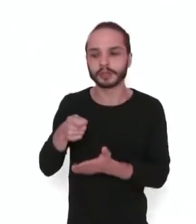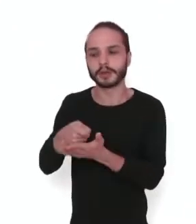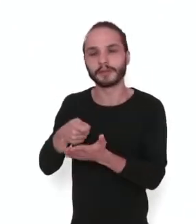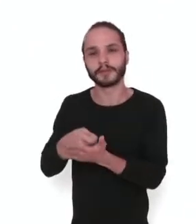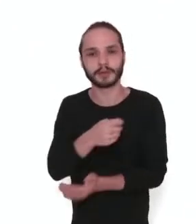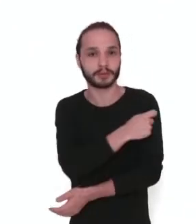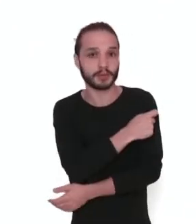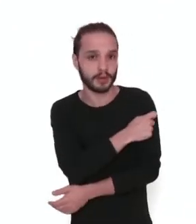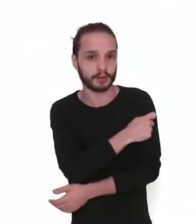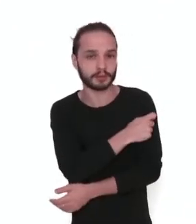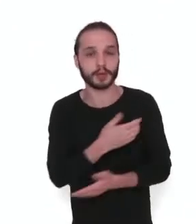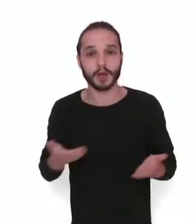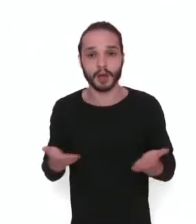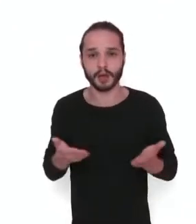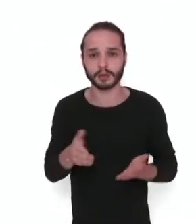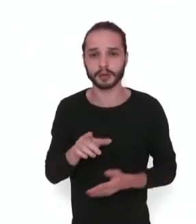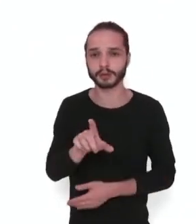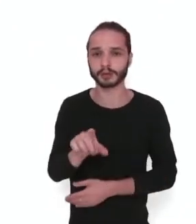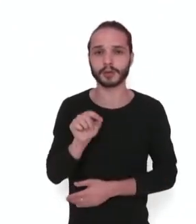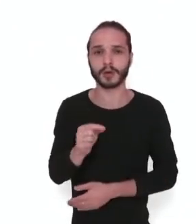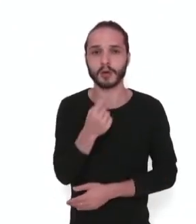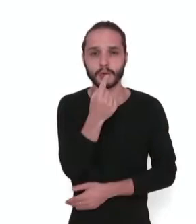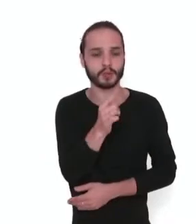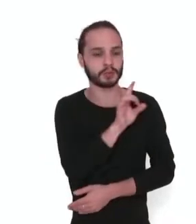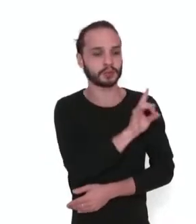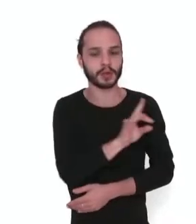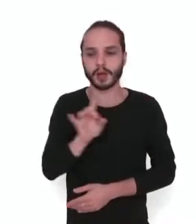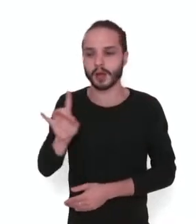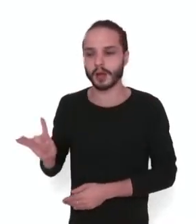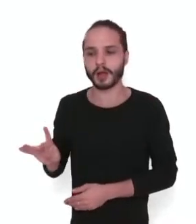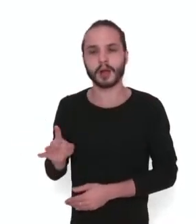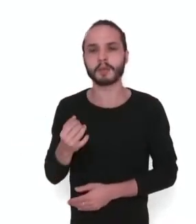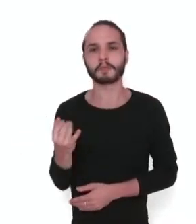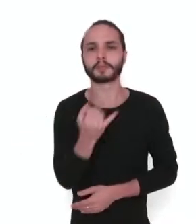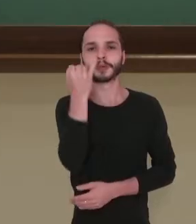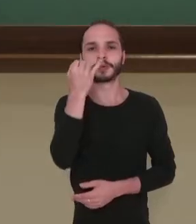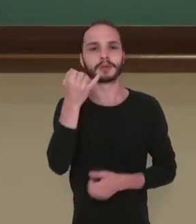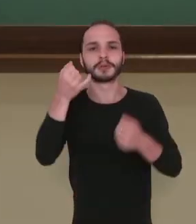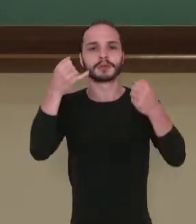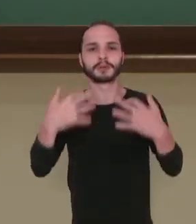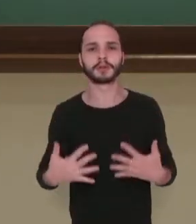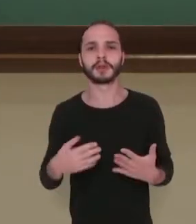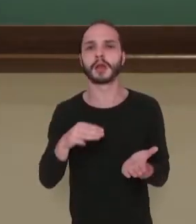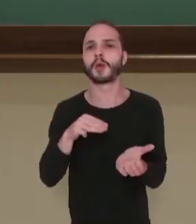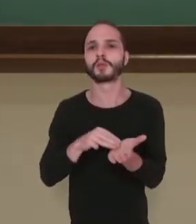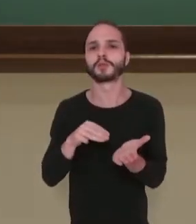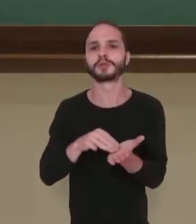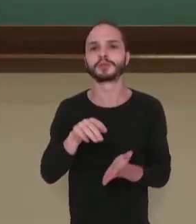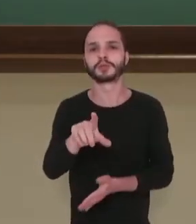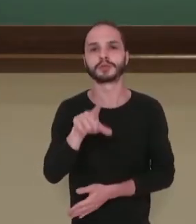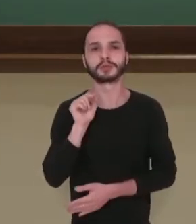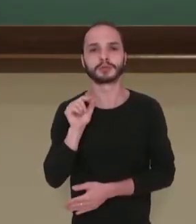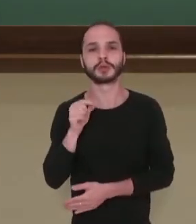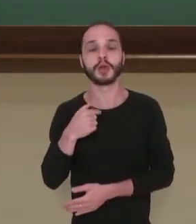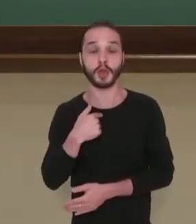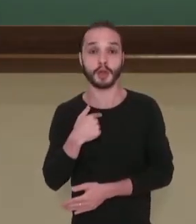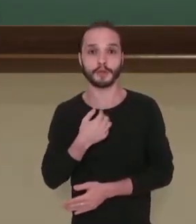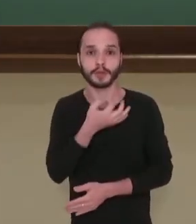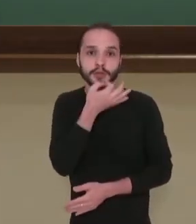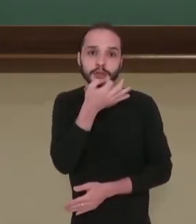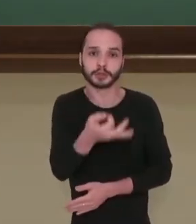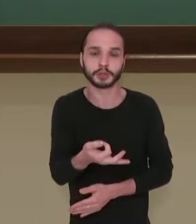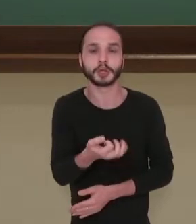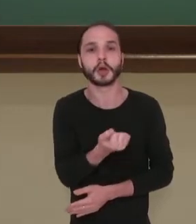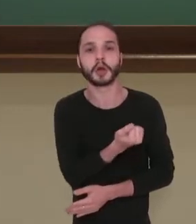Agora escolha um de cada que você considera mais importante e explique o motivo da sua escolha. Eu trago aqui uma resposta aqui para a sugestão.